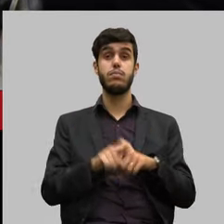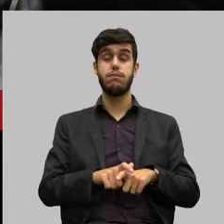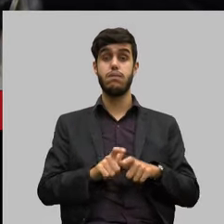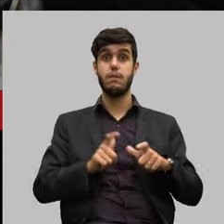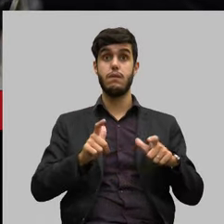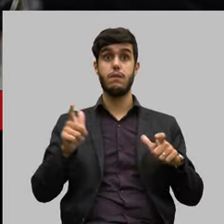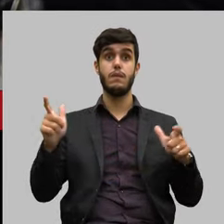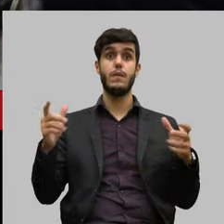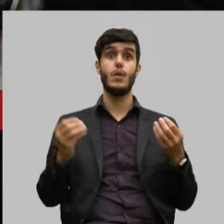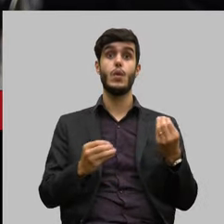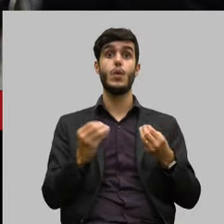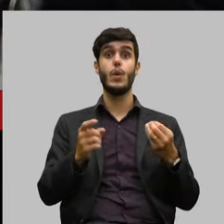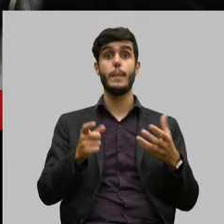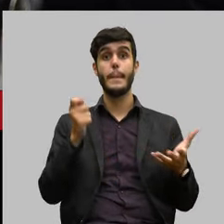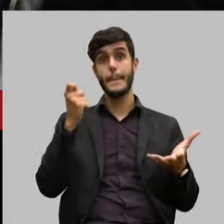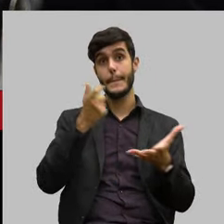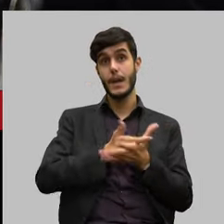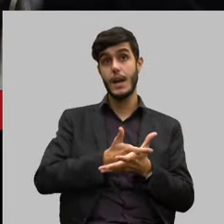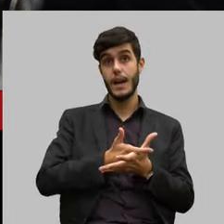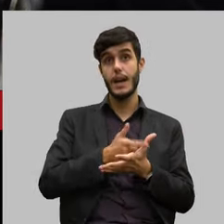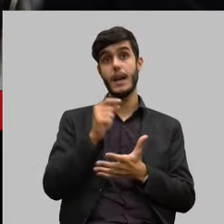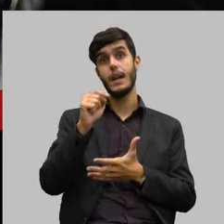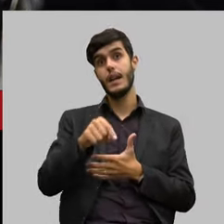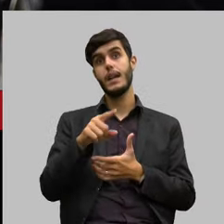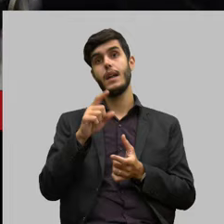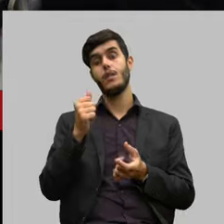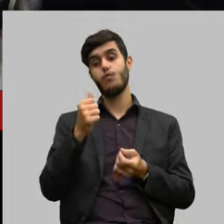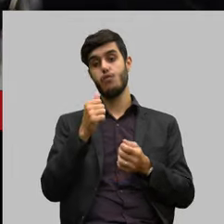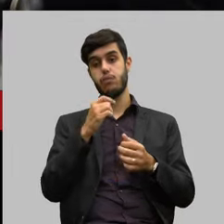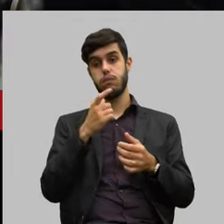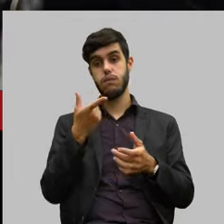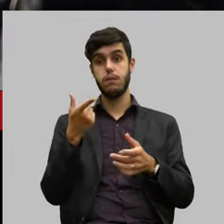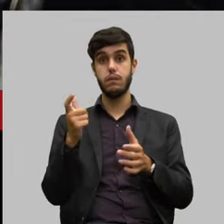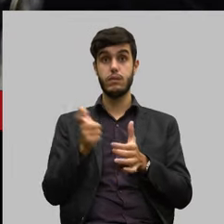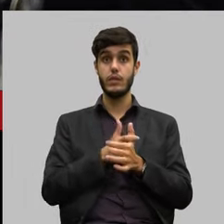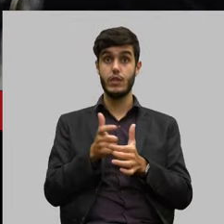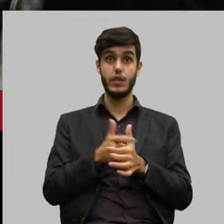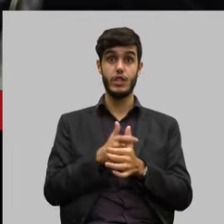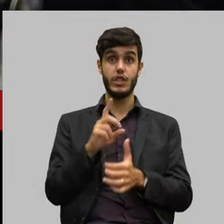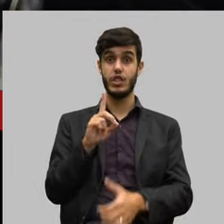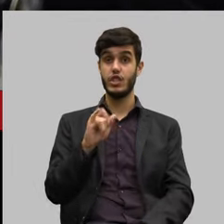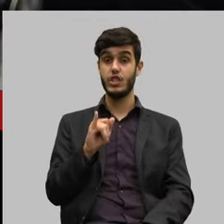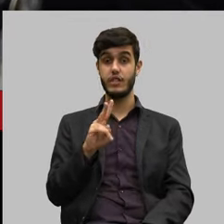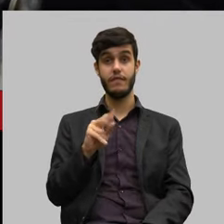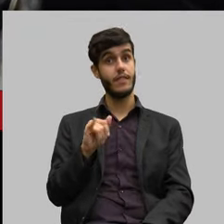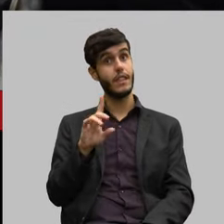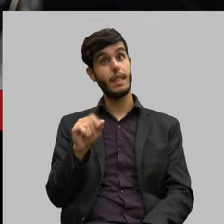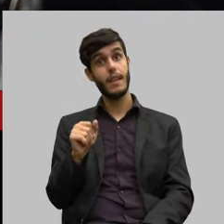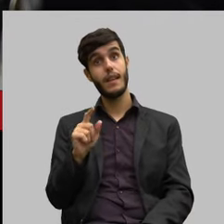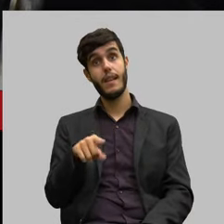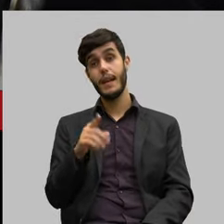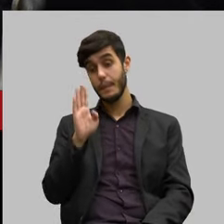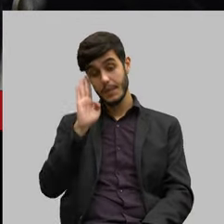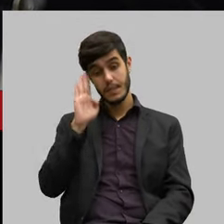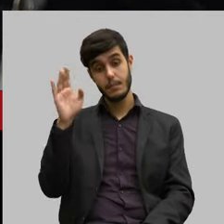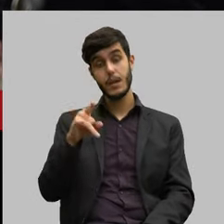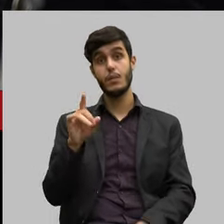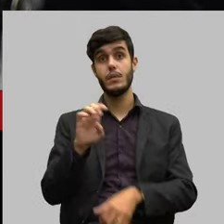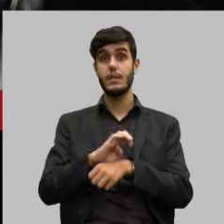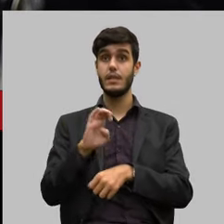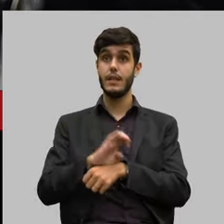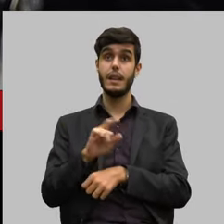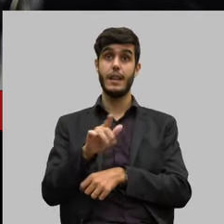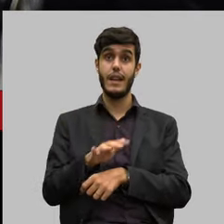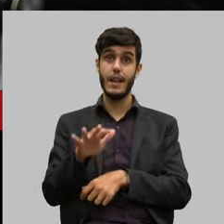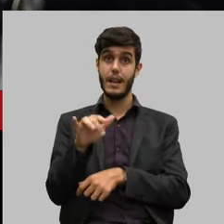a forma de pagamento desse fluxo da dívida isso é essencial pro estado entrando ou não no âmbito do regime de